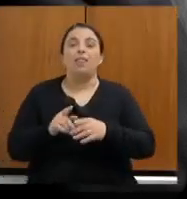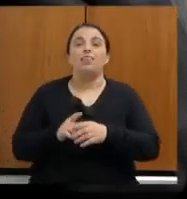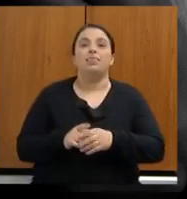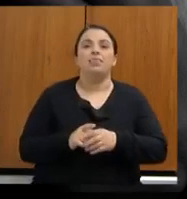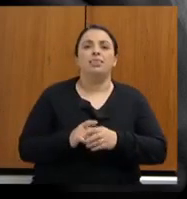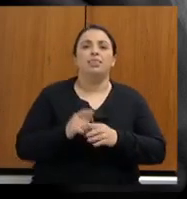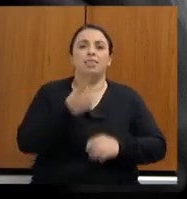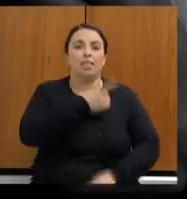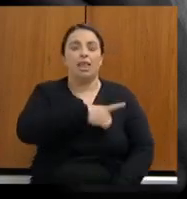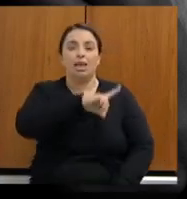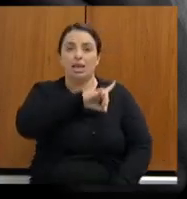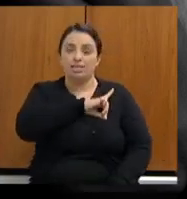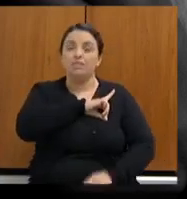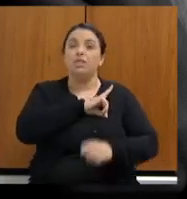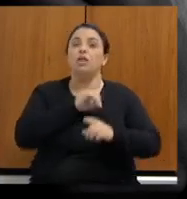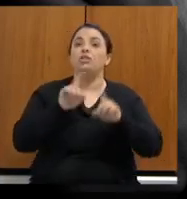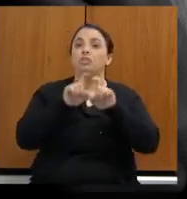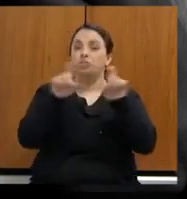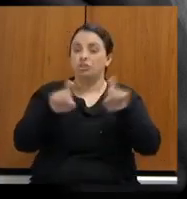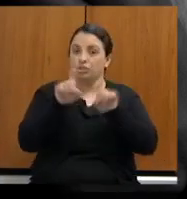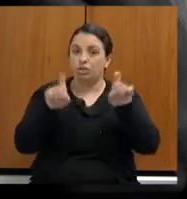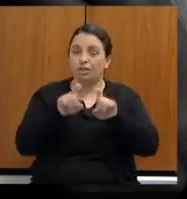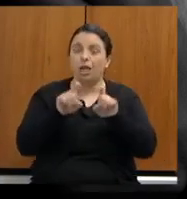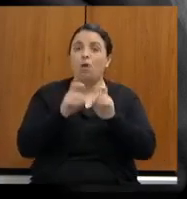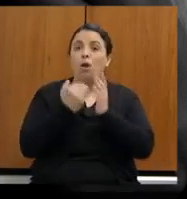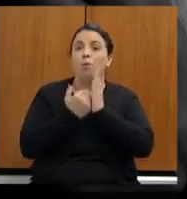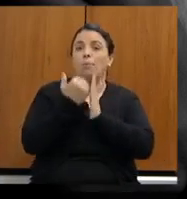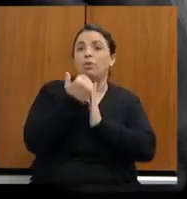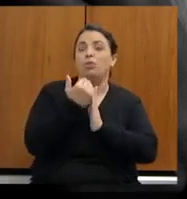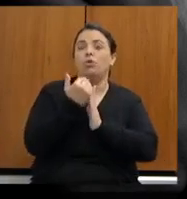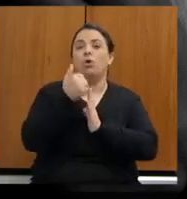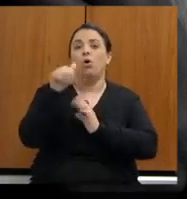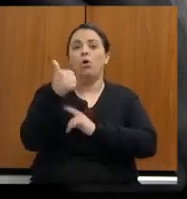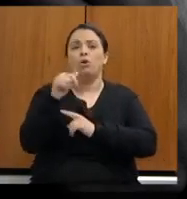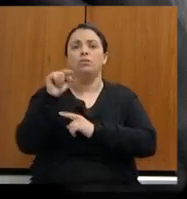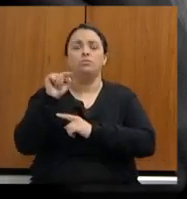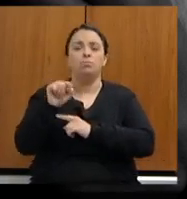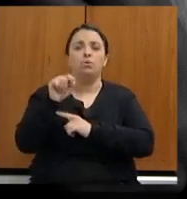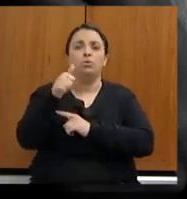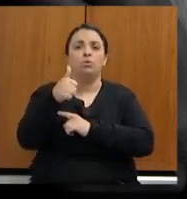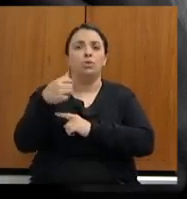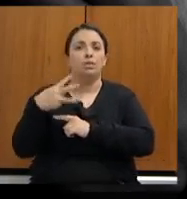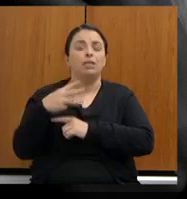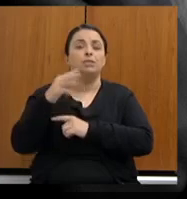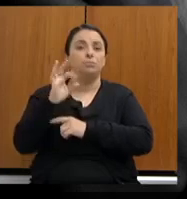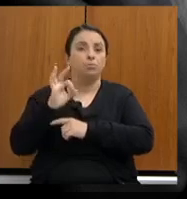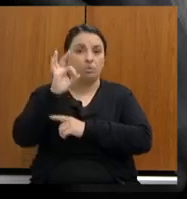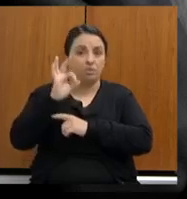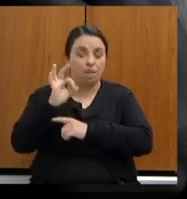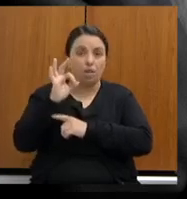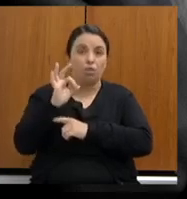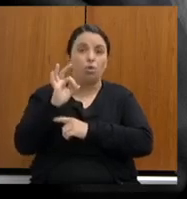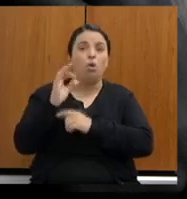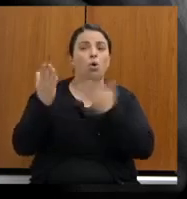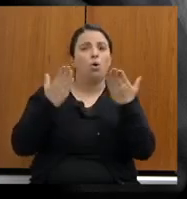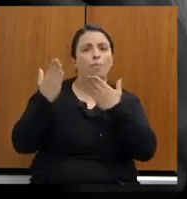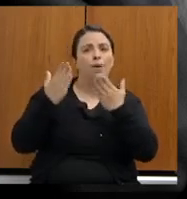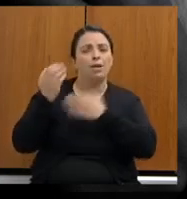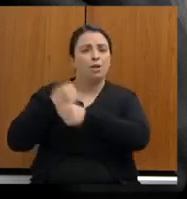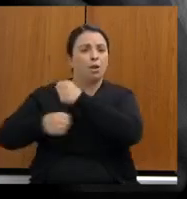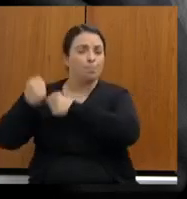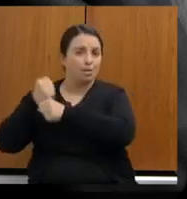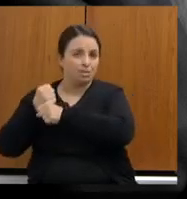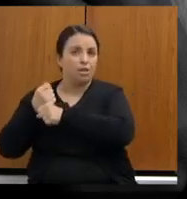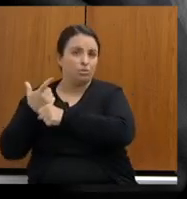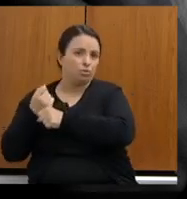implicando aumento de 13 pontos dois por cento em relação ao mesmo período do ano passado